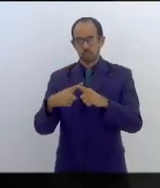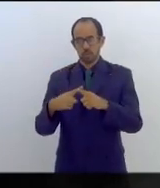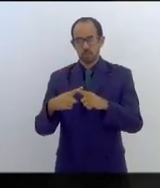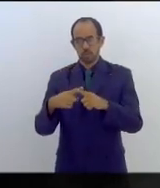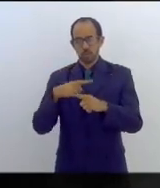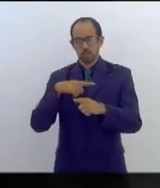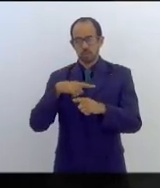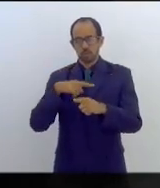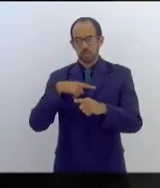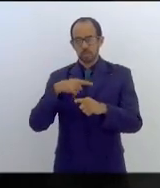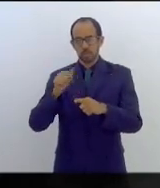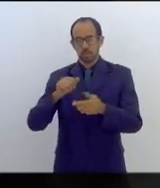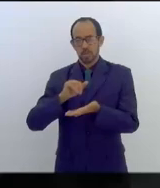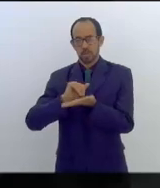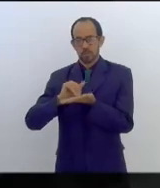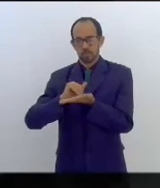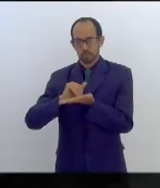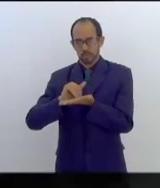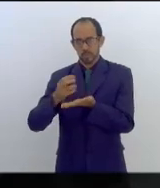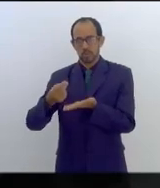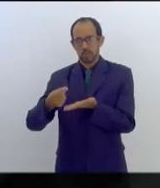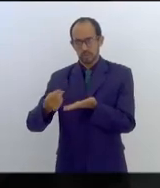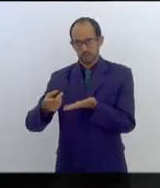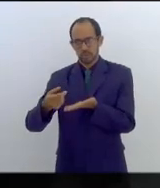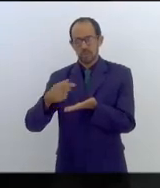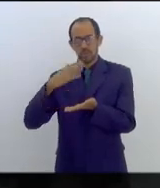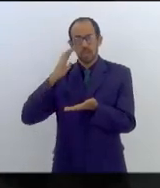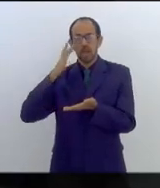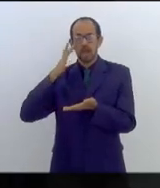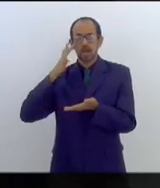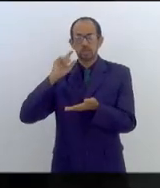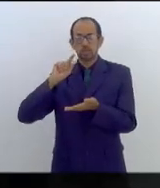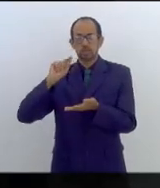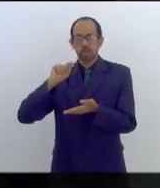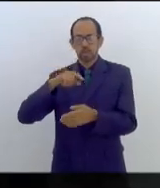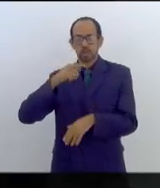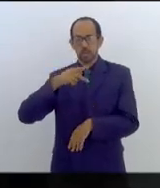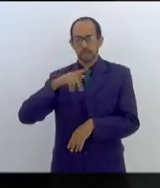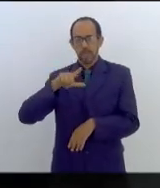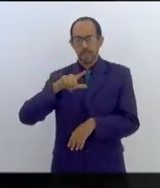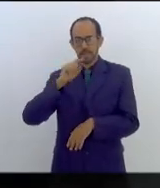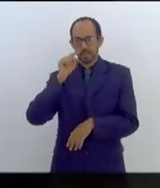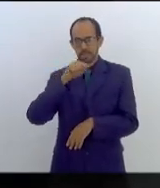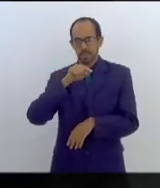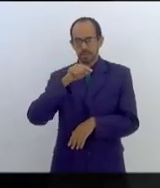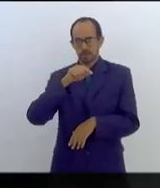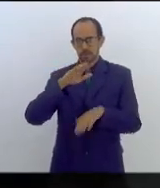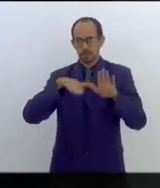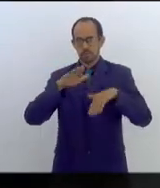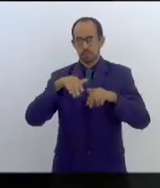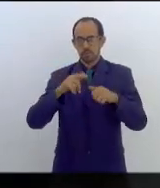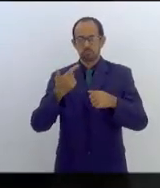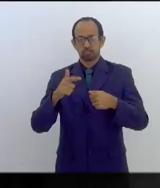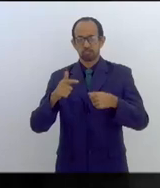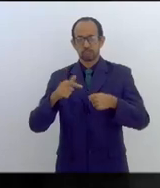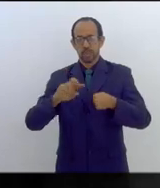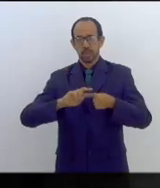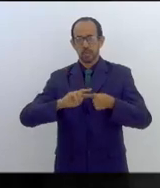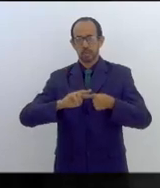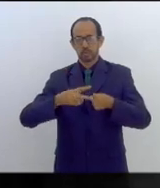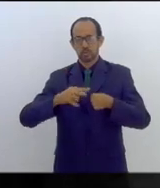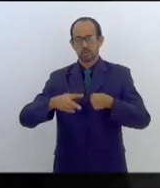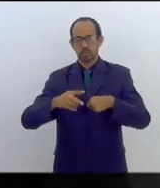um segmento da Fazenda que acha que talvez esse projeto de lei possa não ter os efeitos benéficos que a